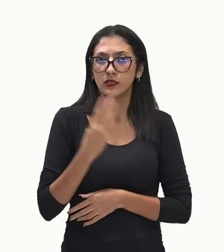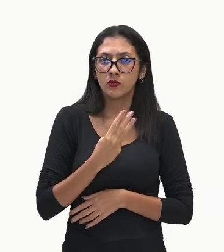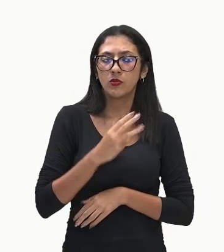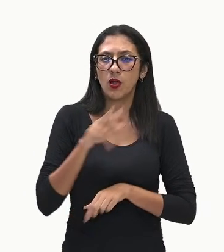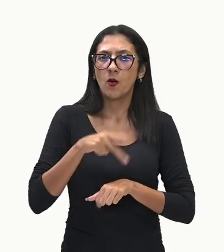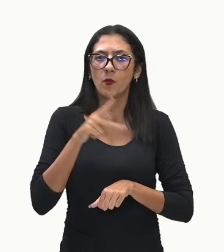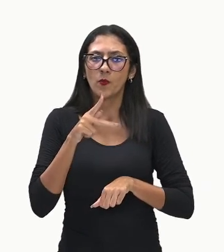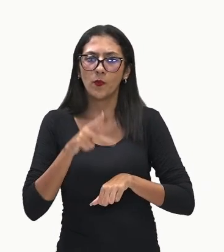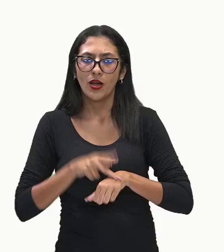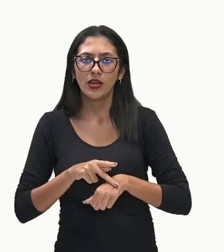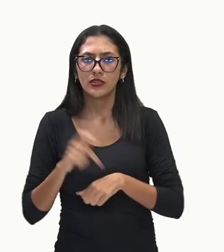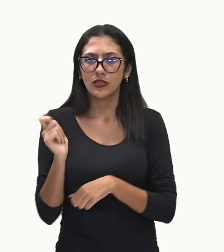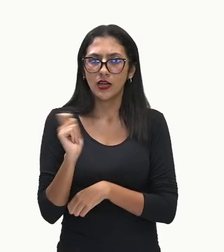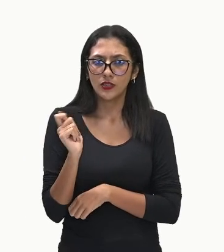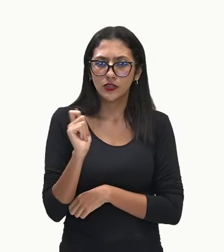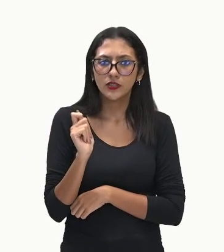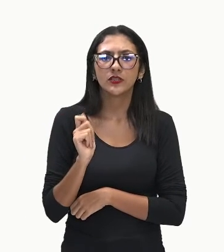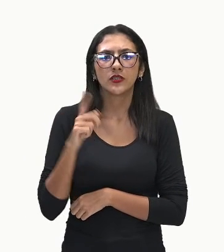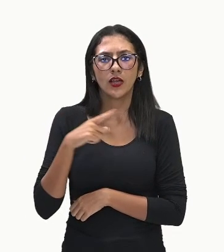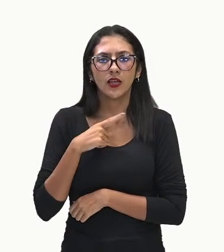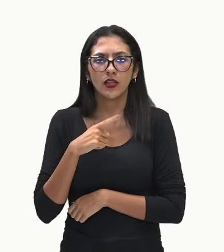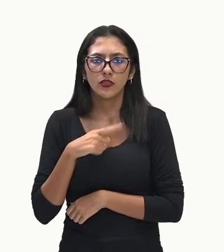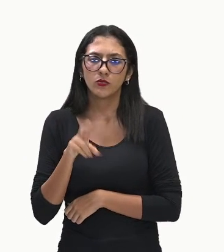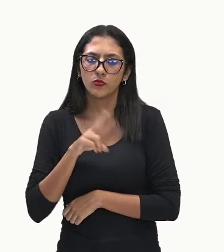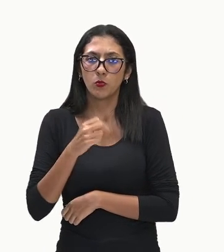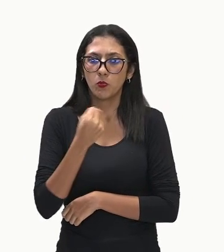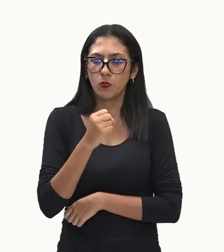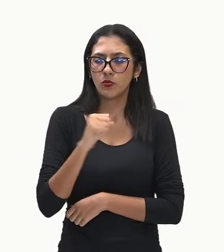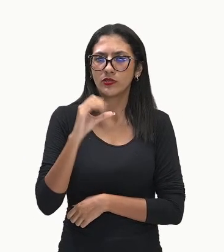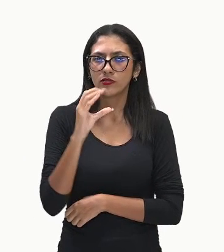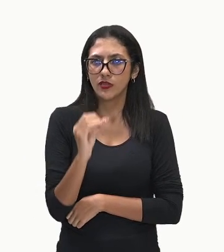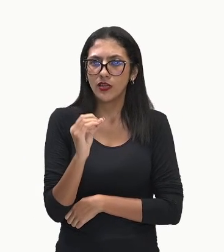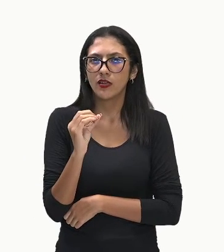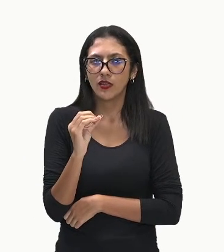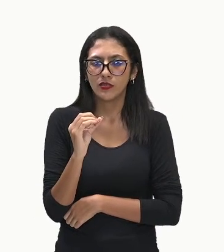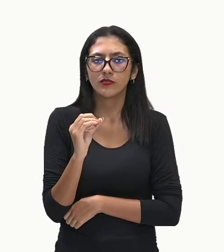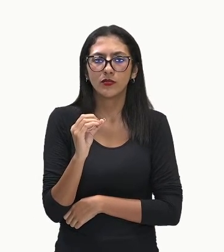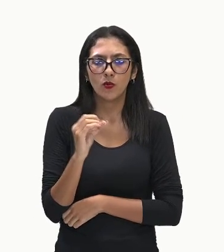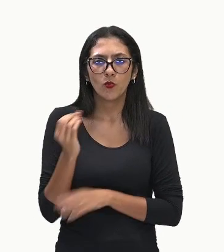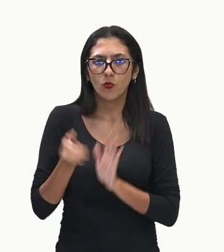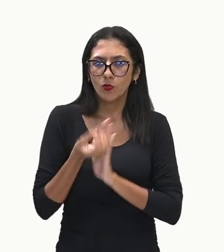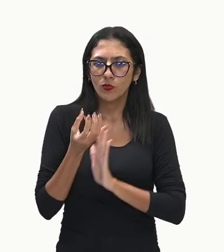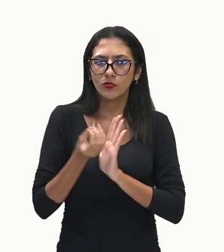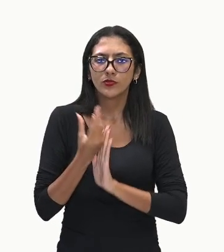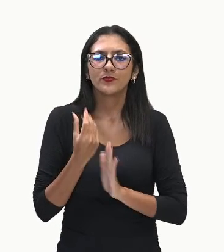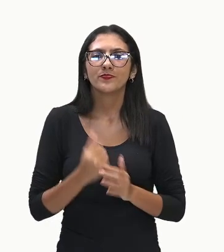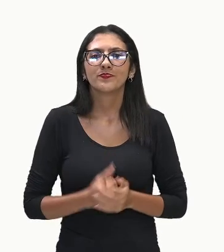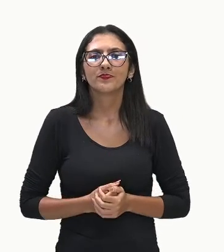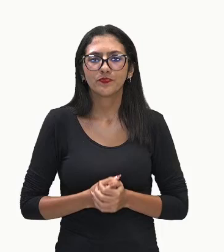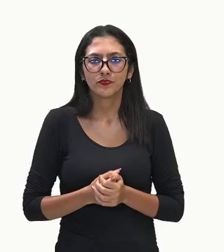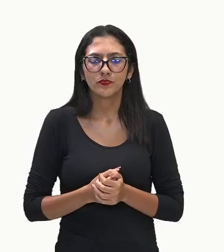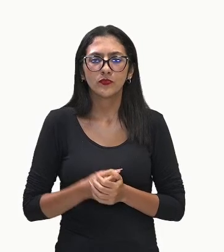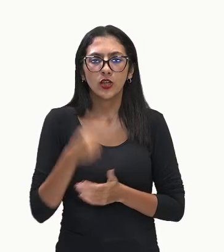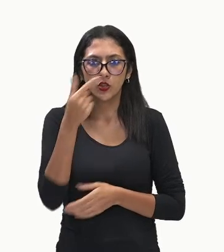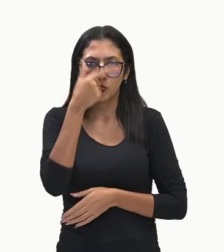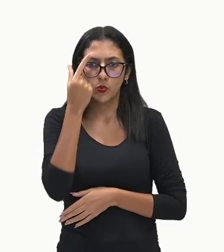a Argentina com 80 milhares de toneladas de mel. A Turquia em